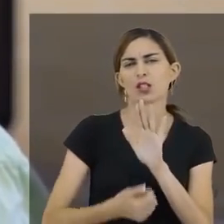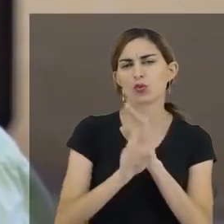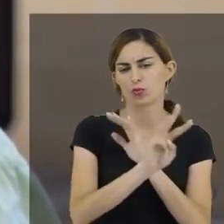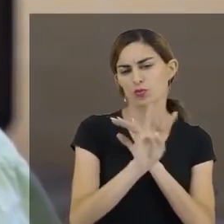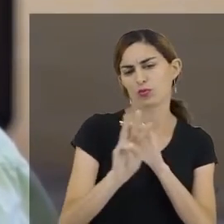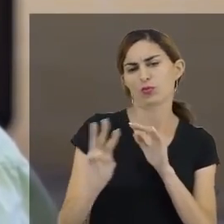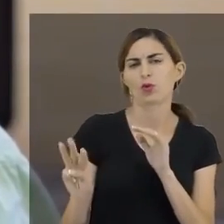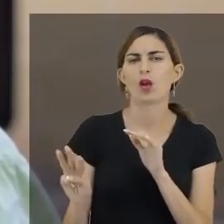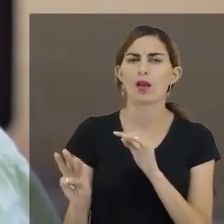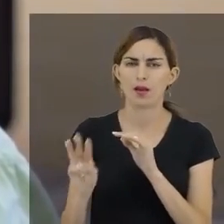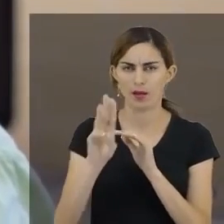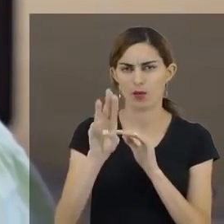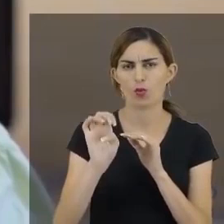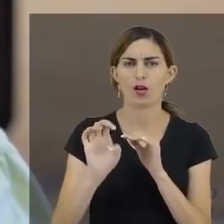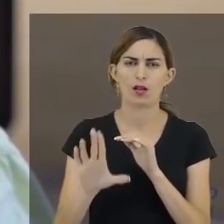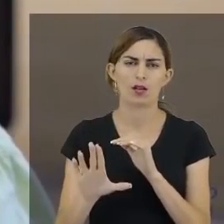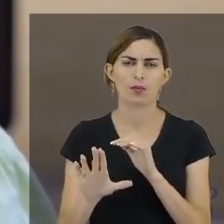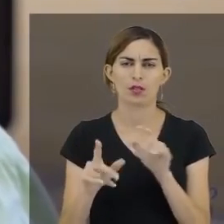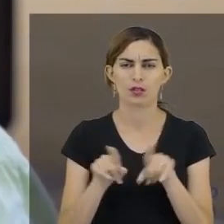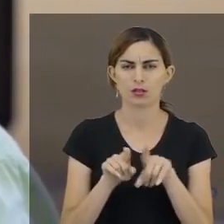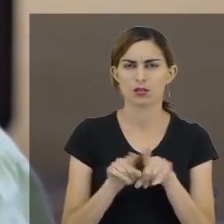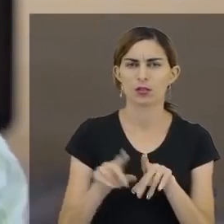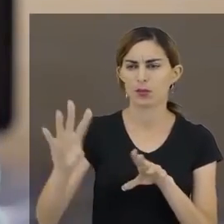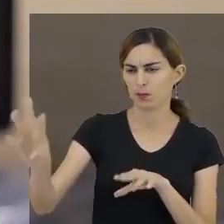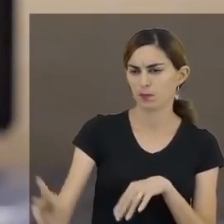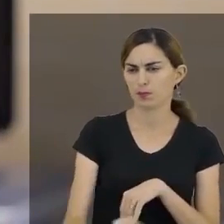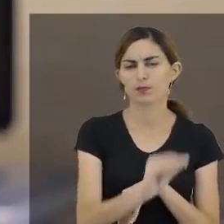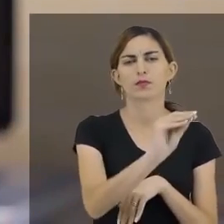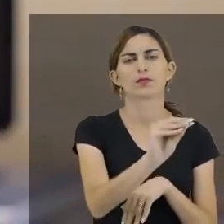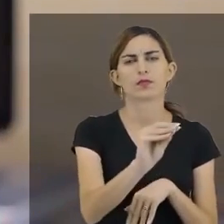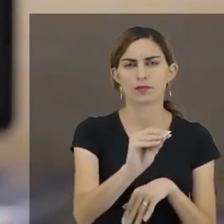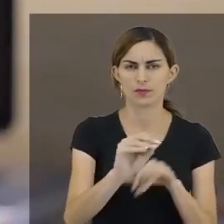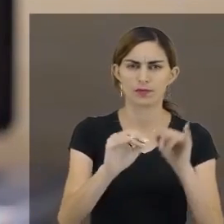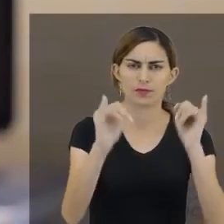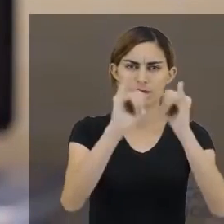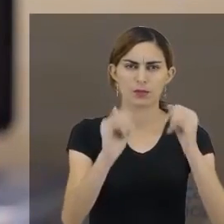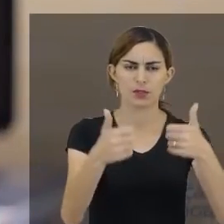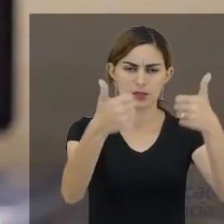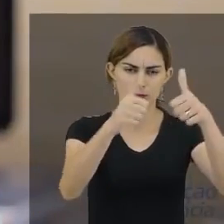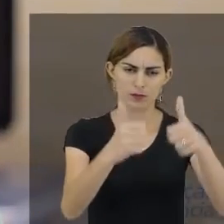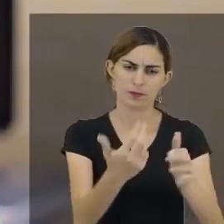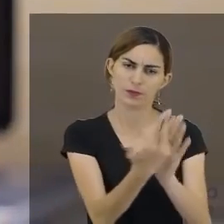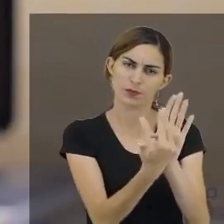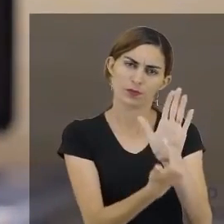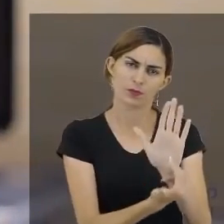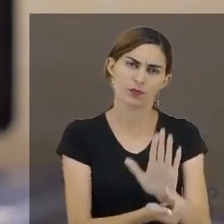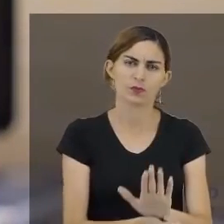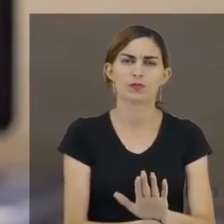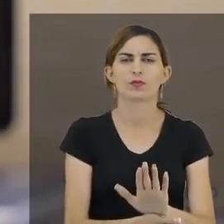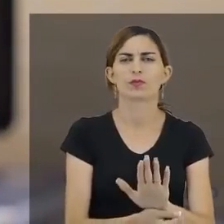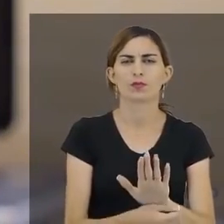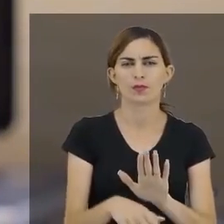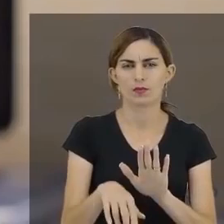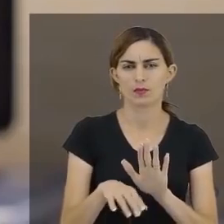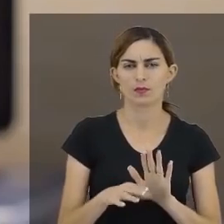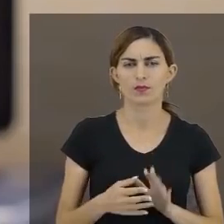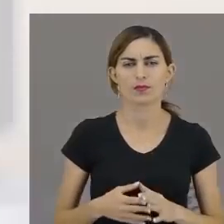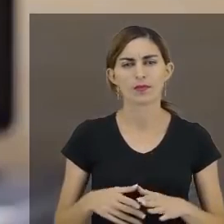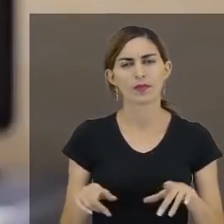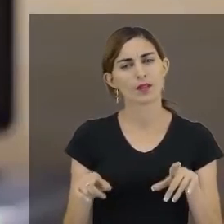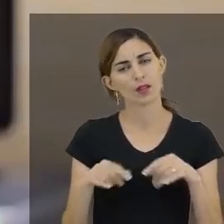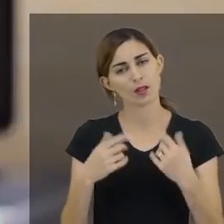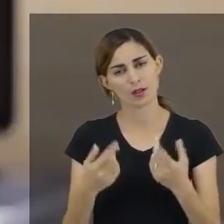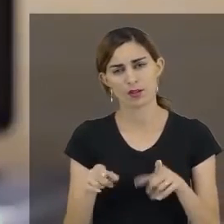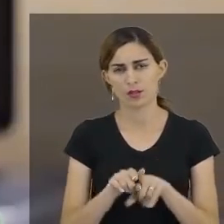um site, de uma página web, e também exportá-lo para imagens e assim utilizá-los no código